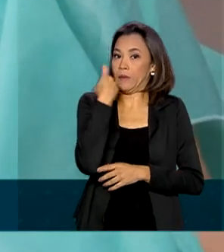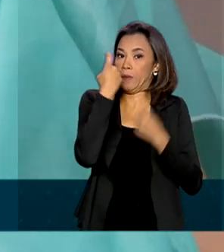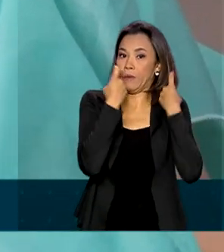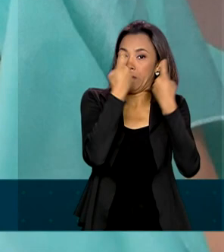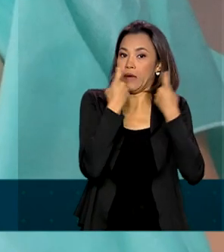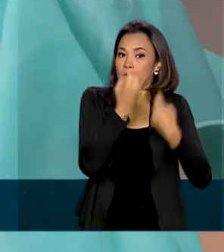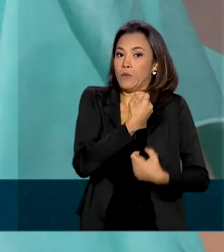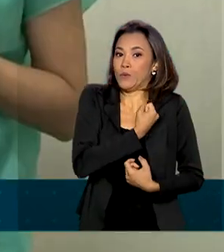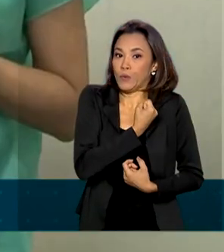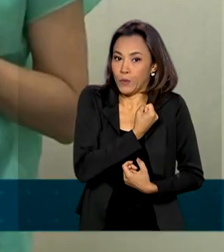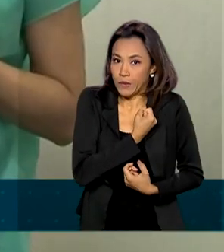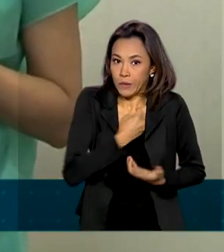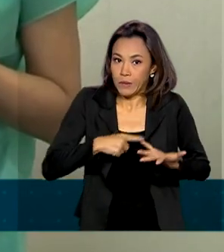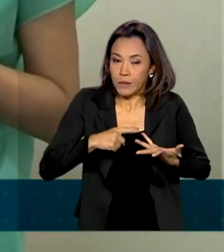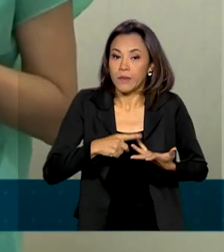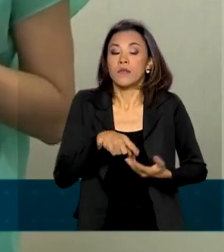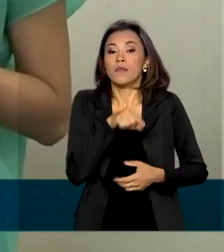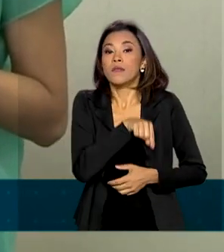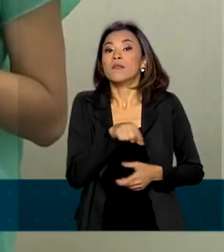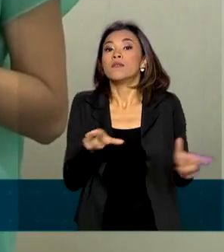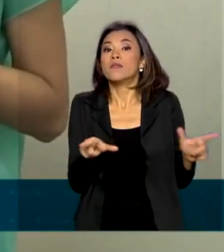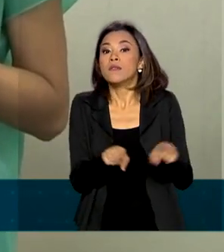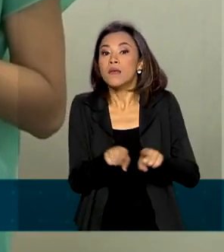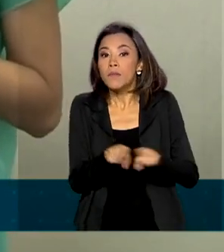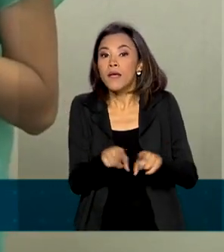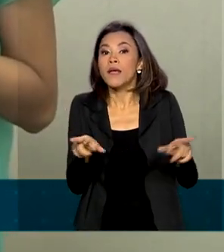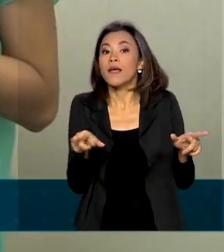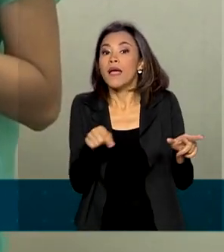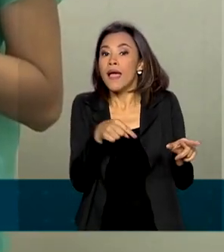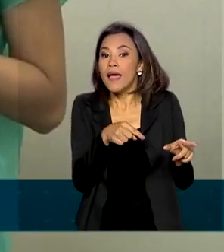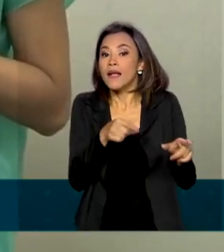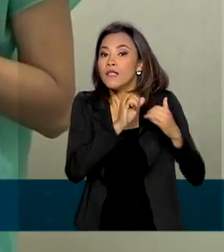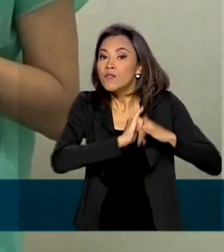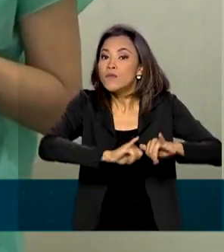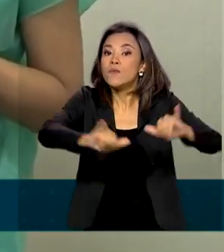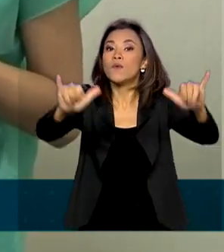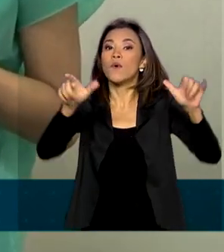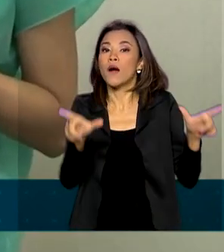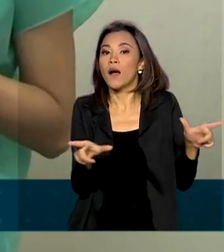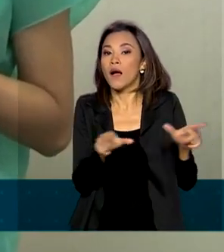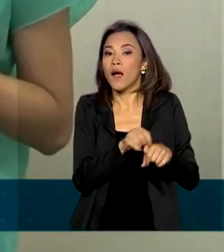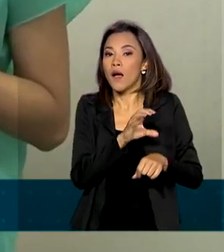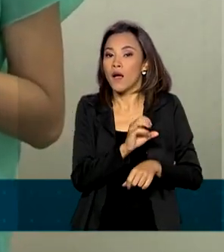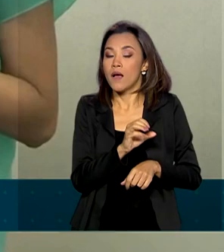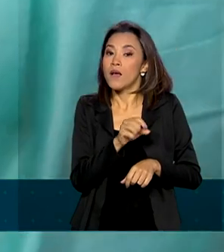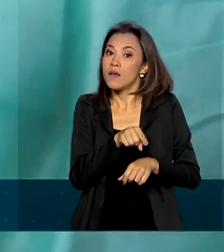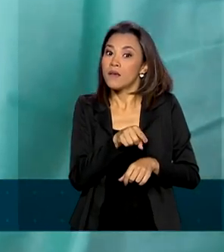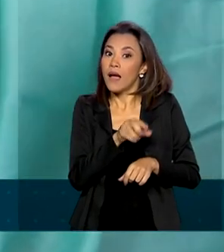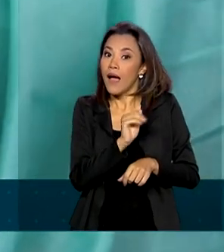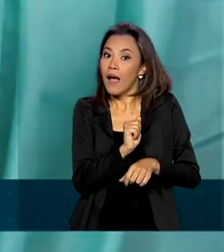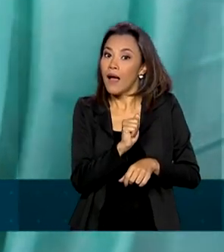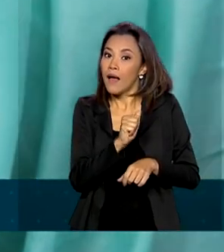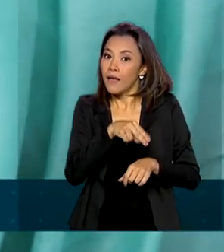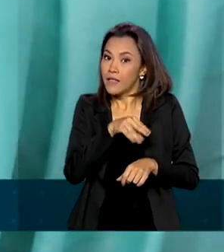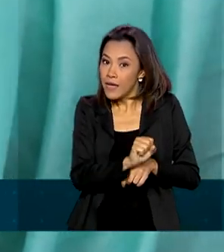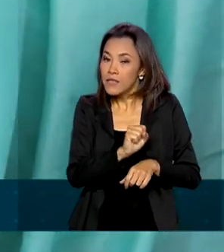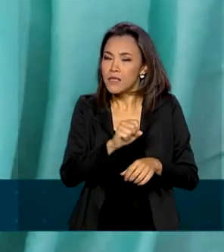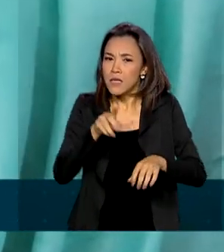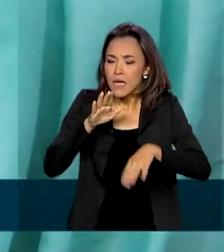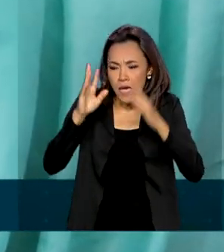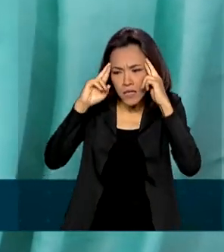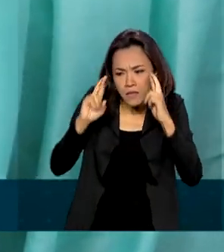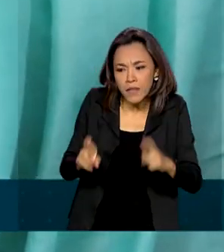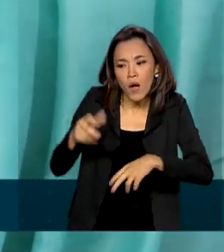com essa estatística Agência Nacional de saúde suplementar eu não sou uma campanha que pede respeito ao